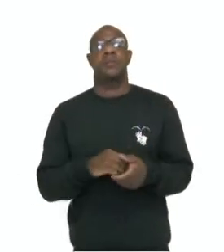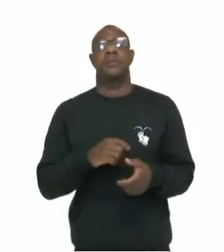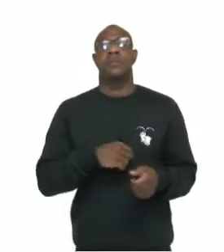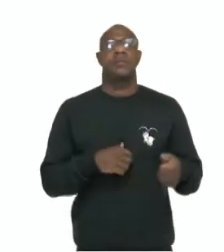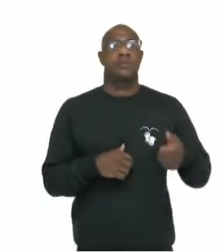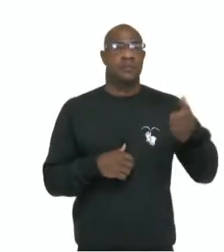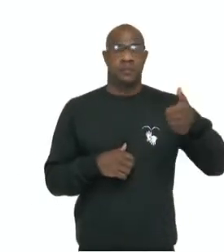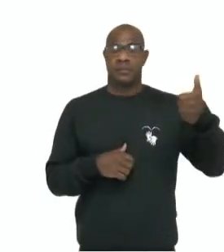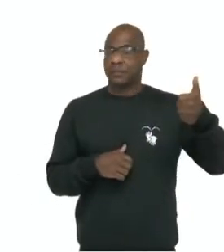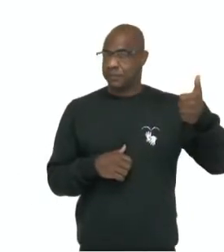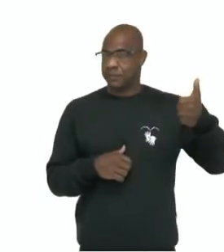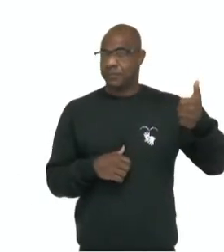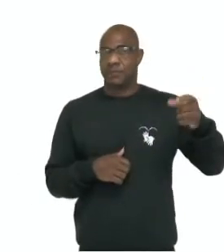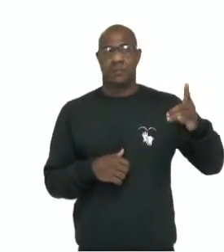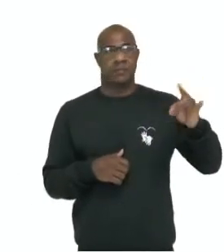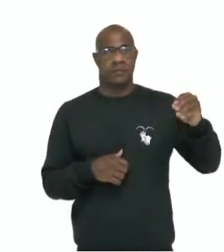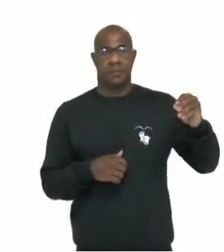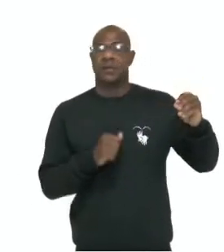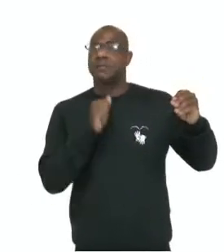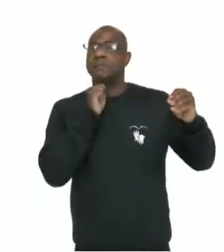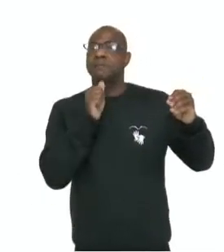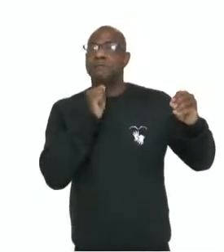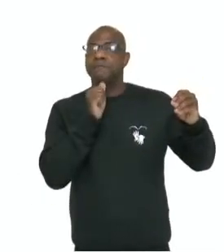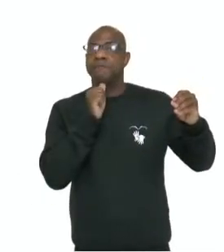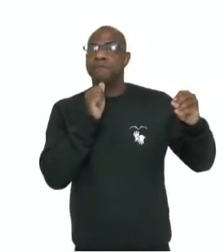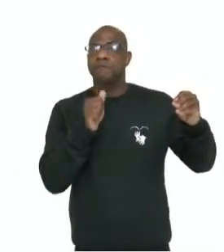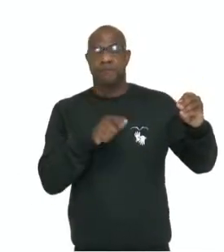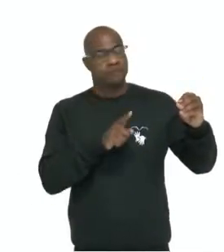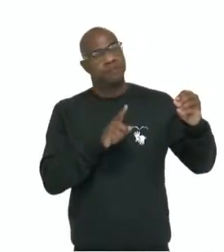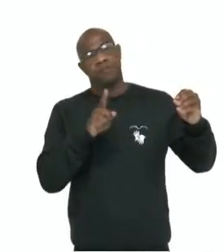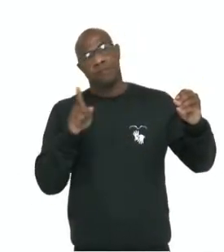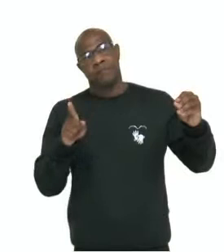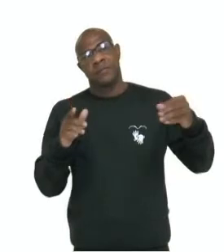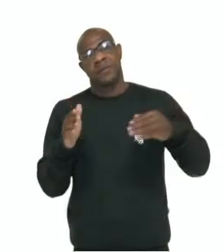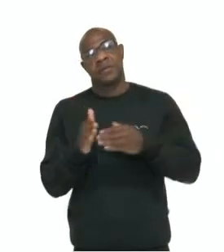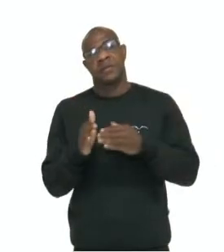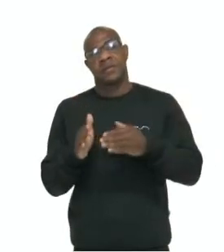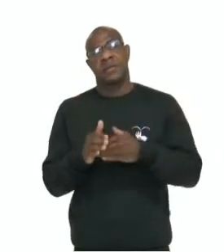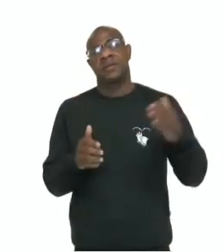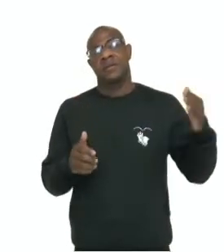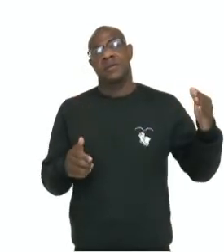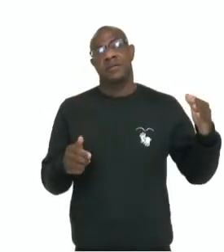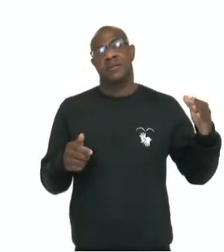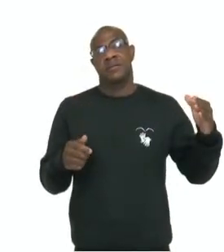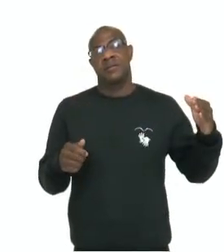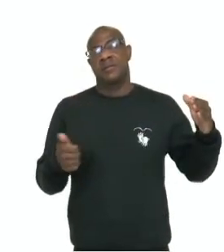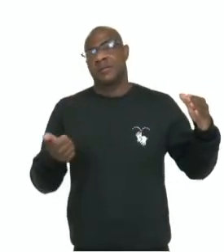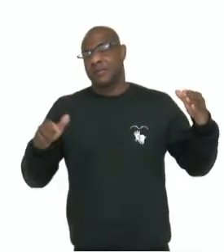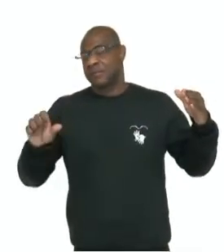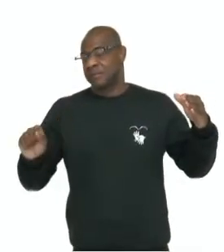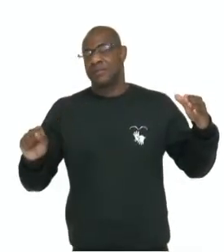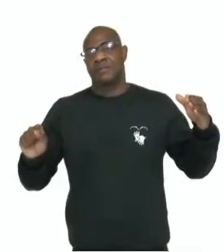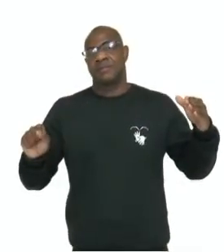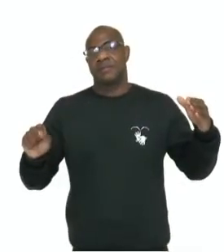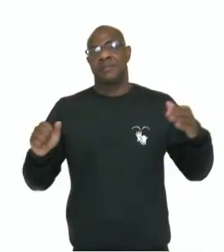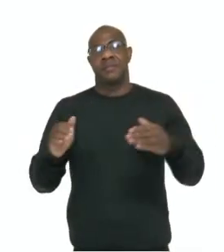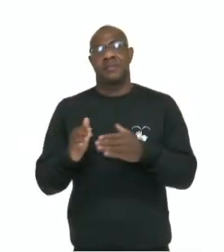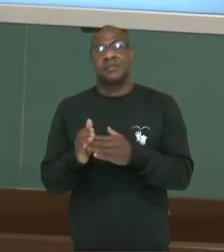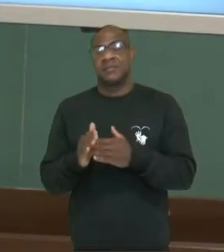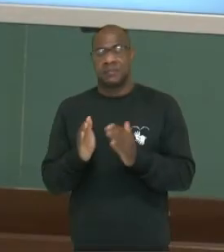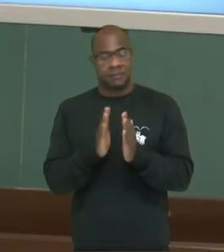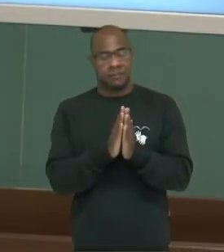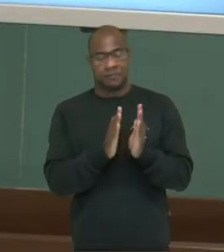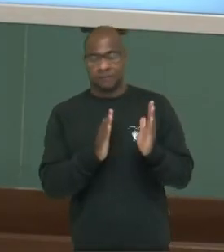primeiro dia da menstruação e no 28º e vai até o 28º dia da menstruação.